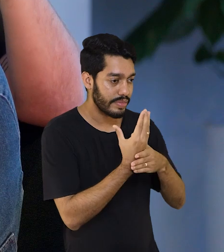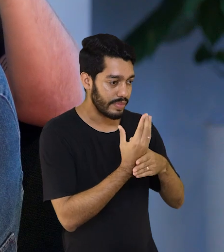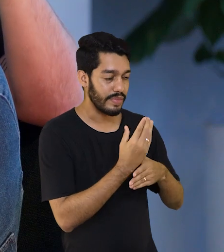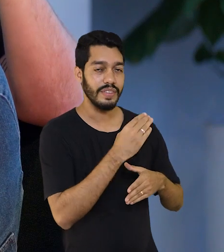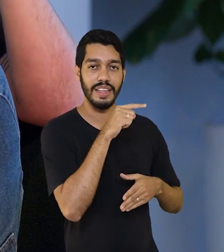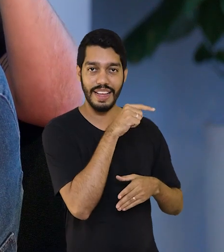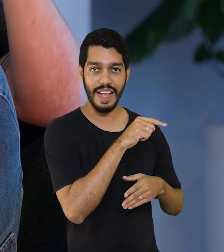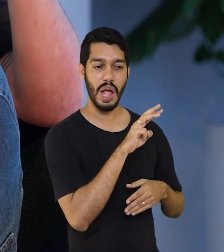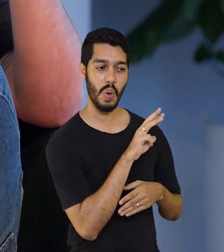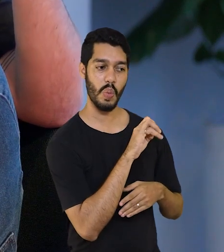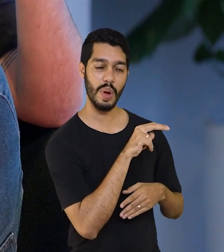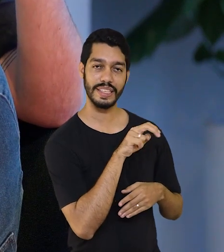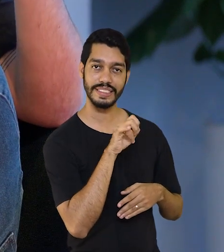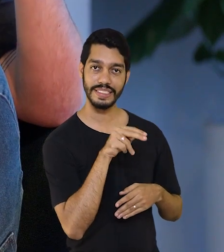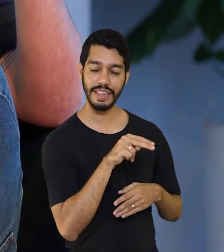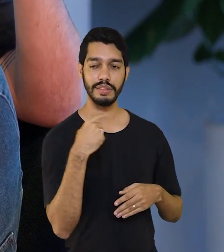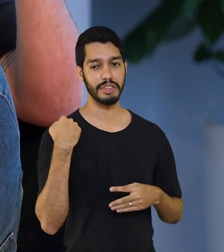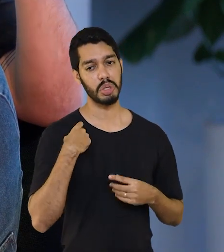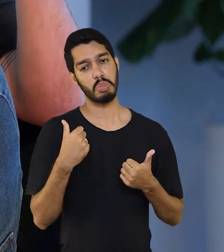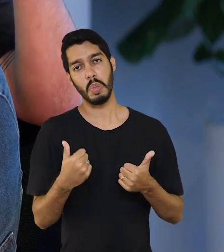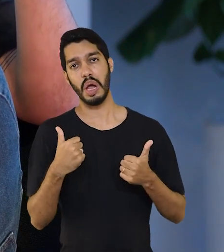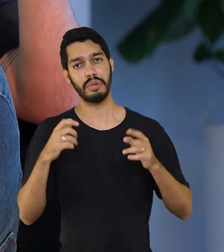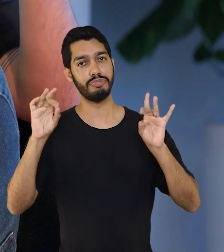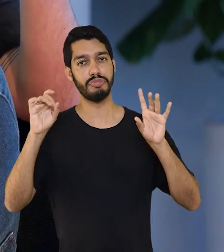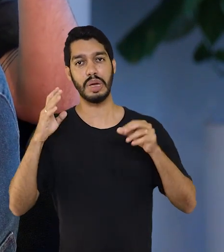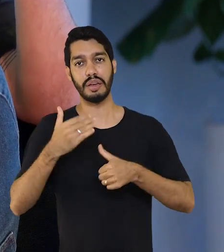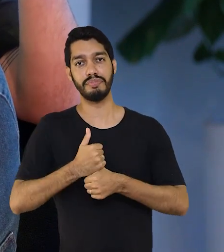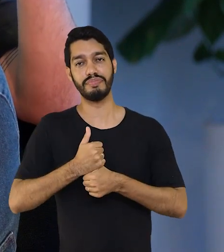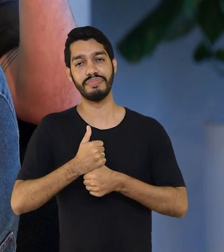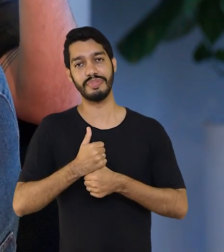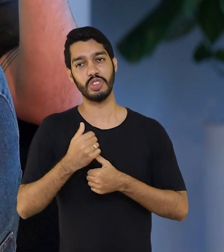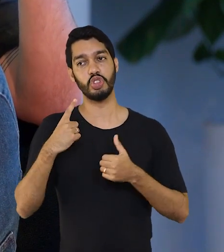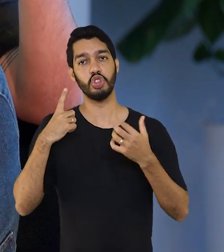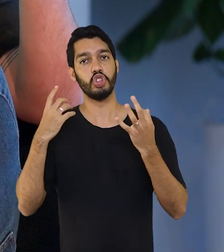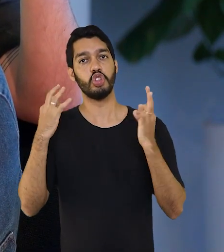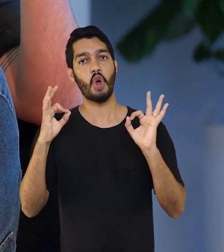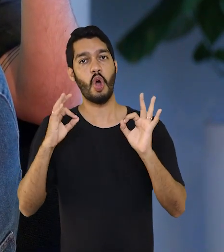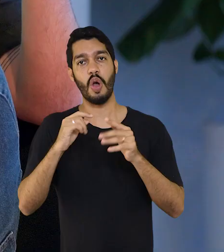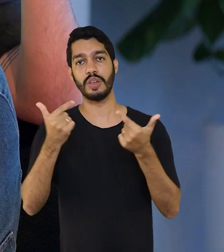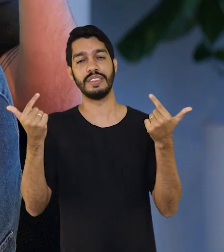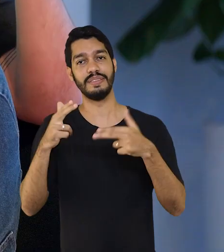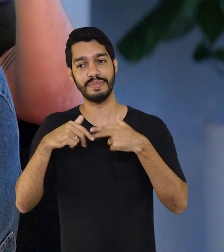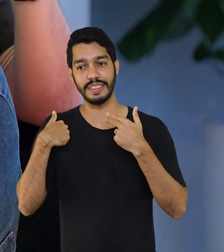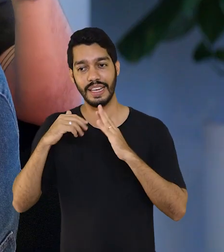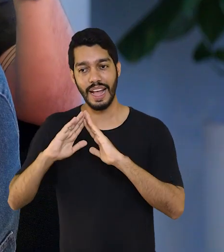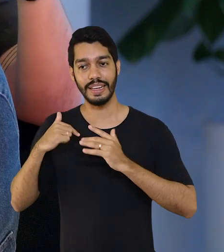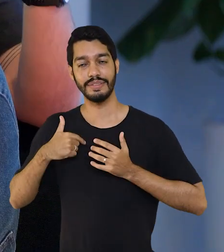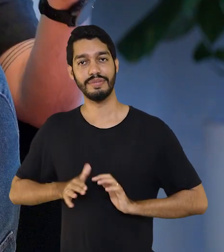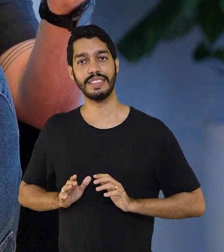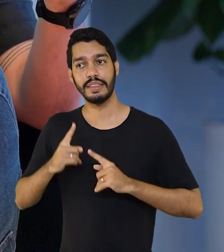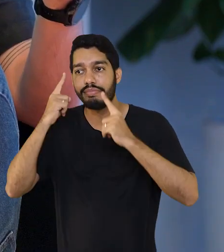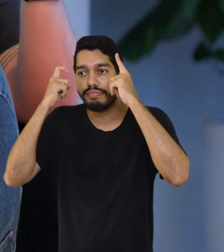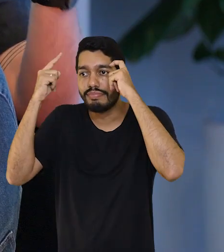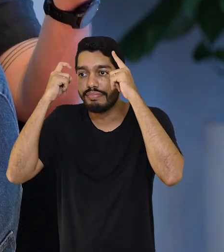ali. Porque eu tive esse privilégio mesmo, essa sorte de nascer e crescer numa casa onde o assunto criatividade